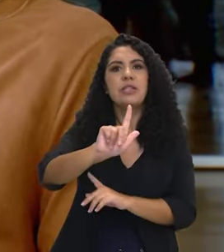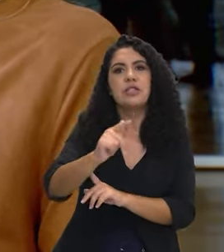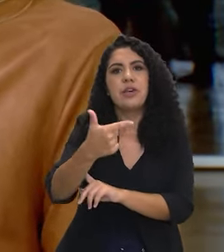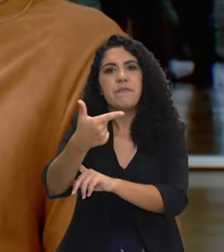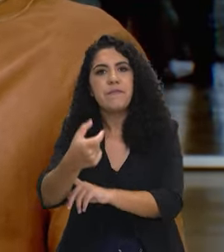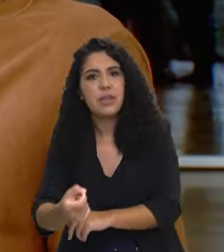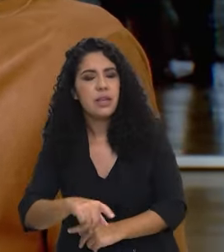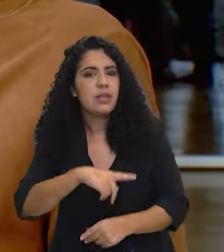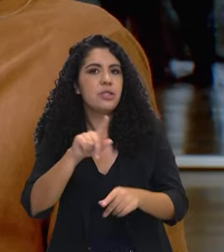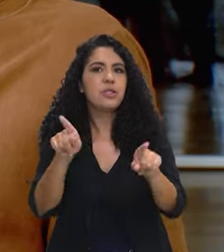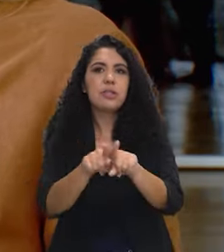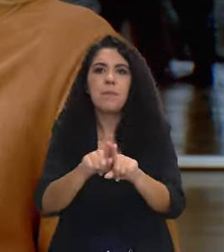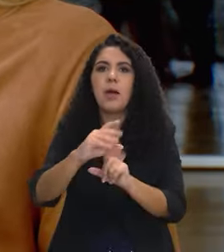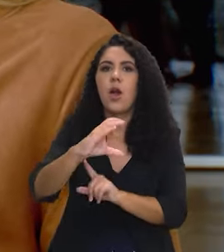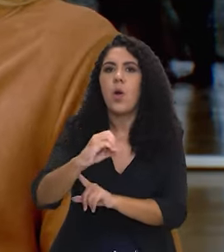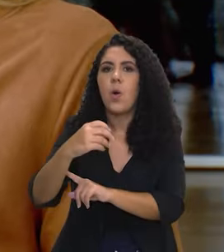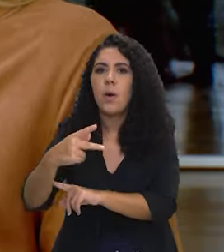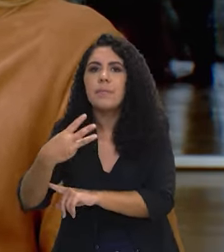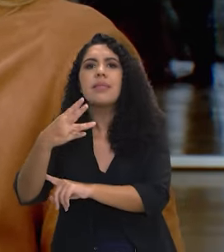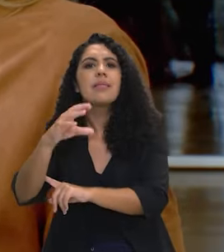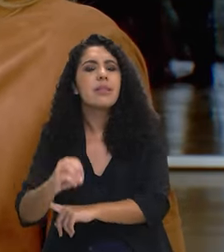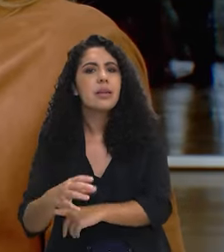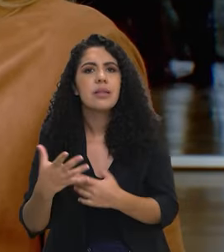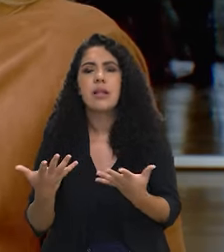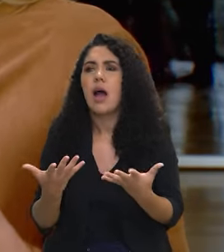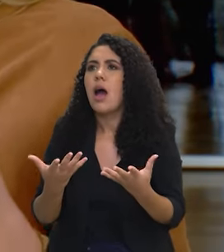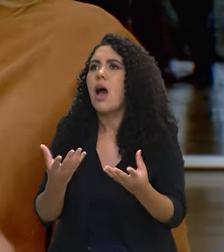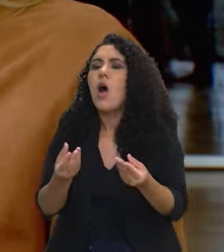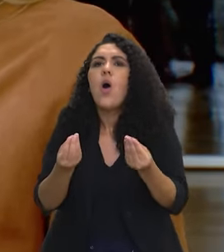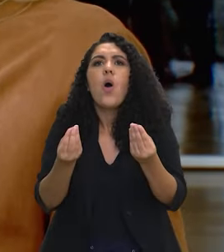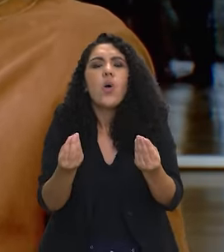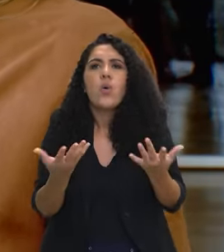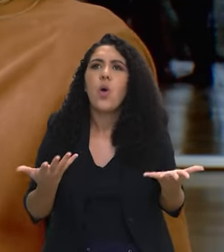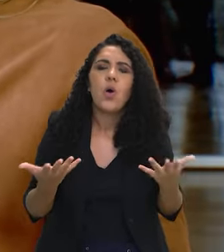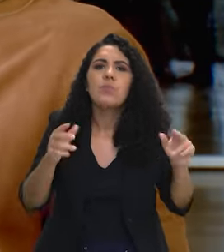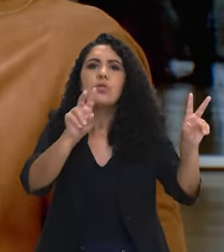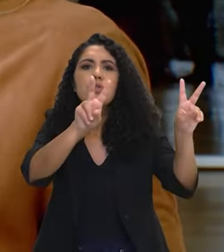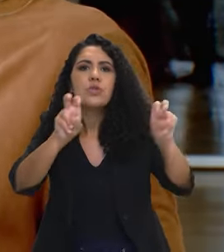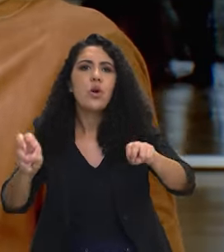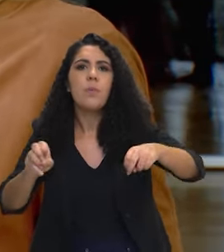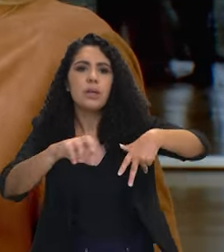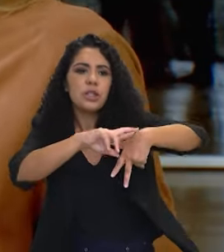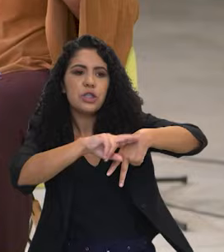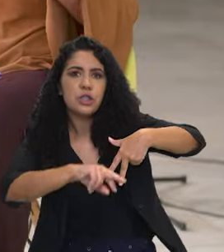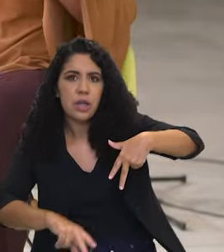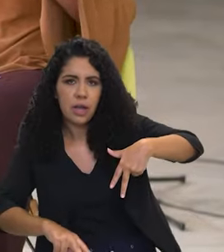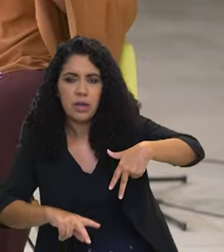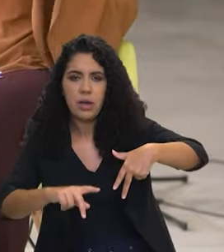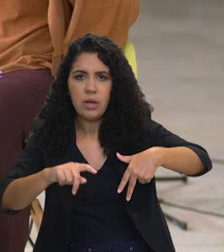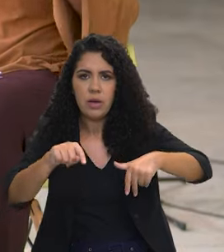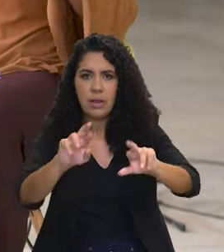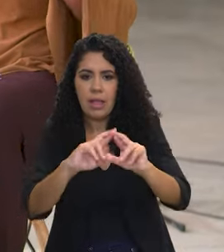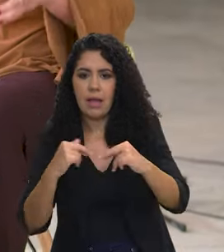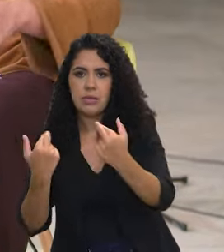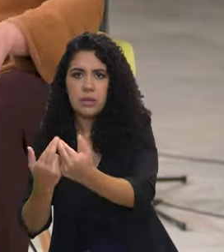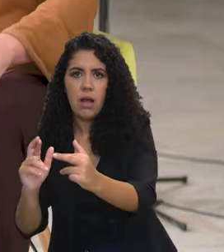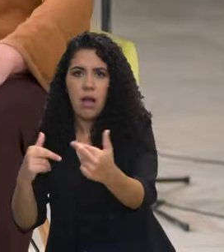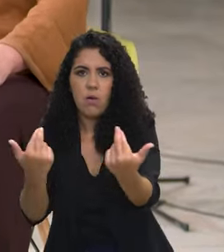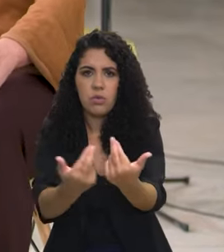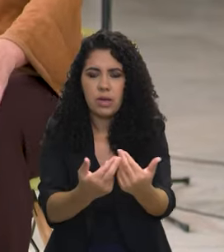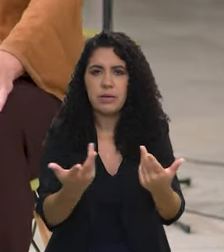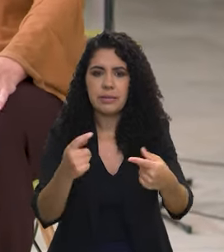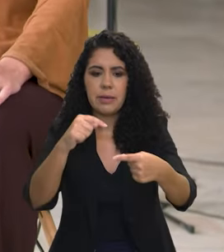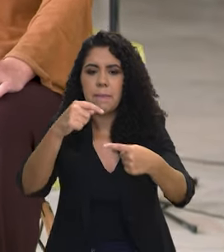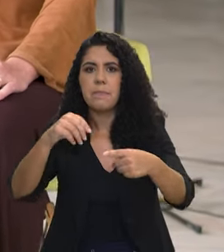à frente dele, e a COP30. Como que fica a questão de gênero sendo tratada nesses grandes